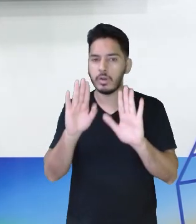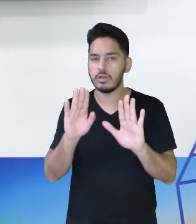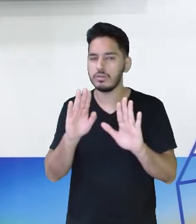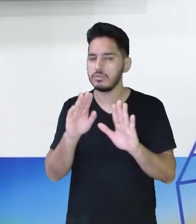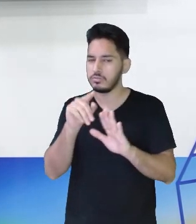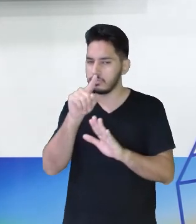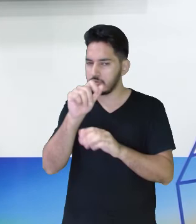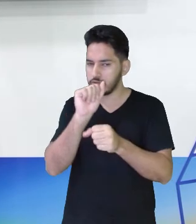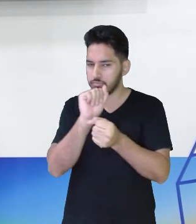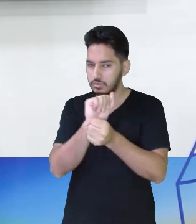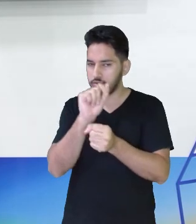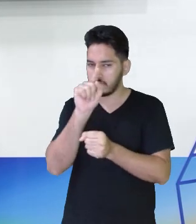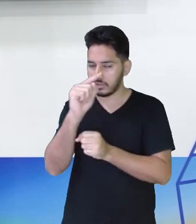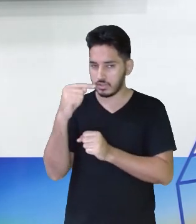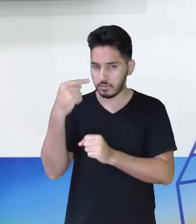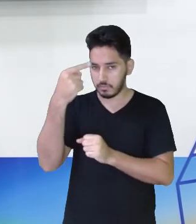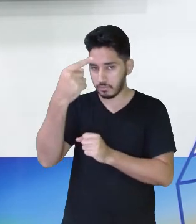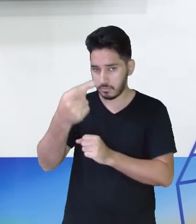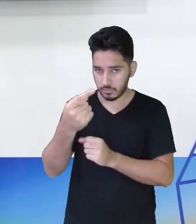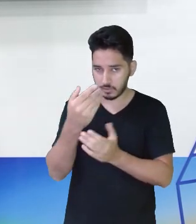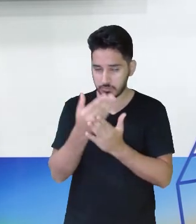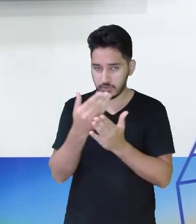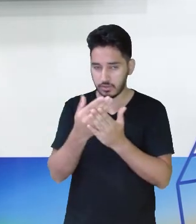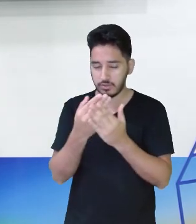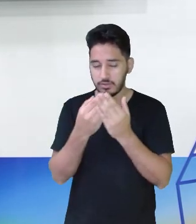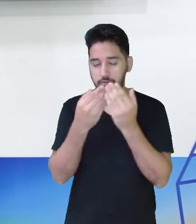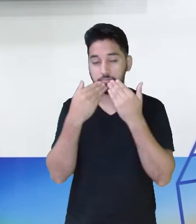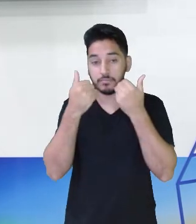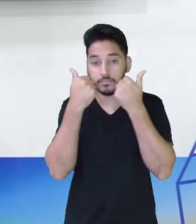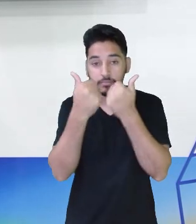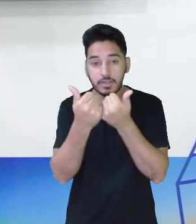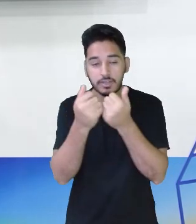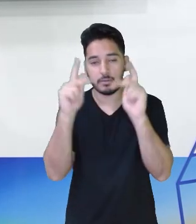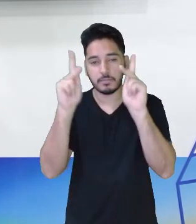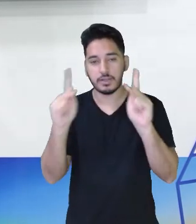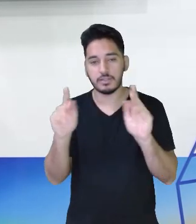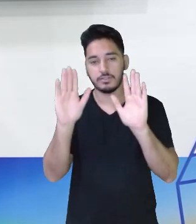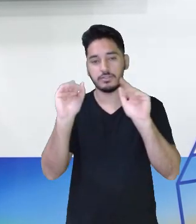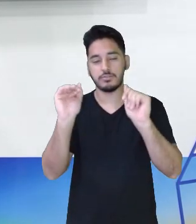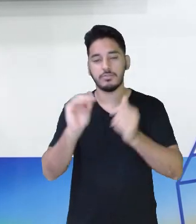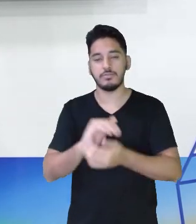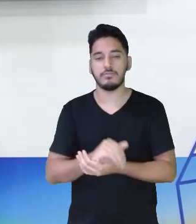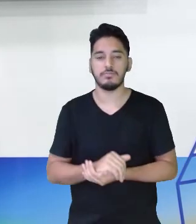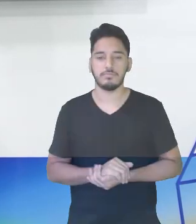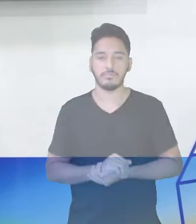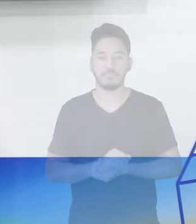com você numa próxima oportunidade. Fiquem bem, fiquem em paz. Tchau, tchau.